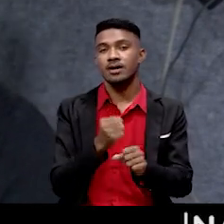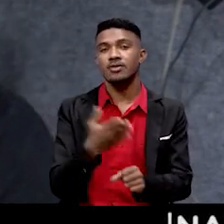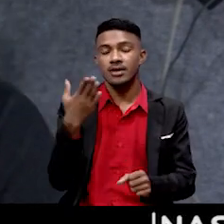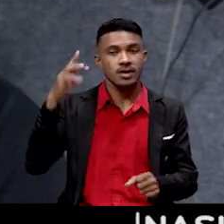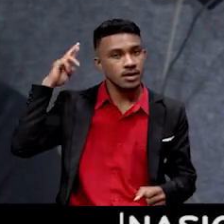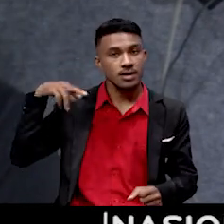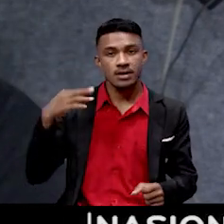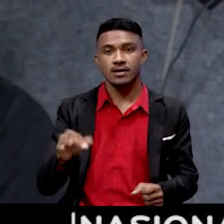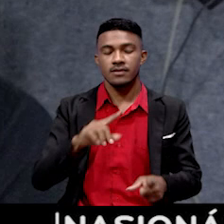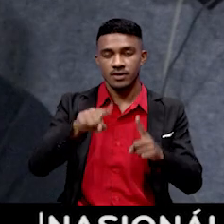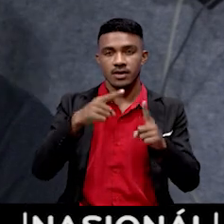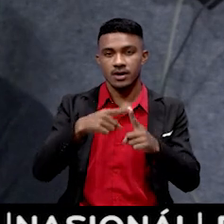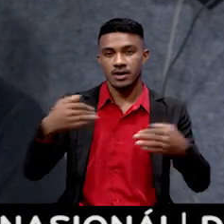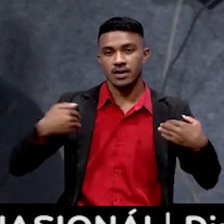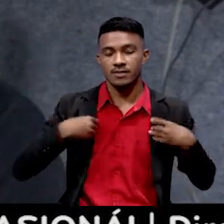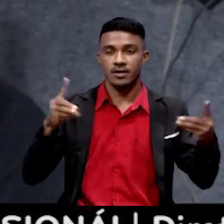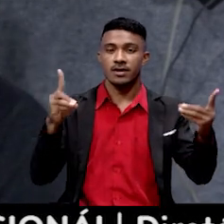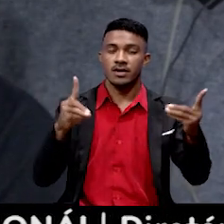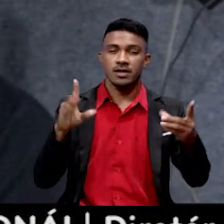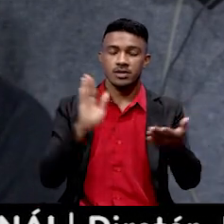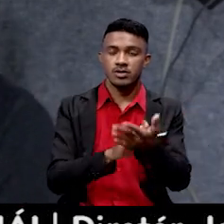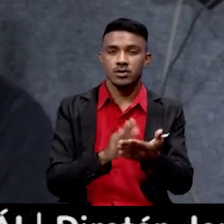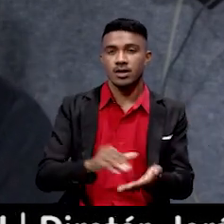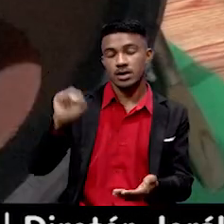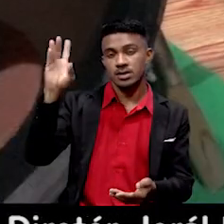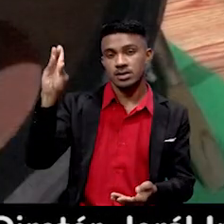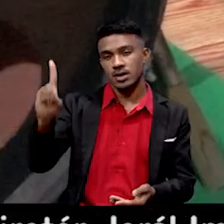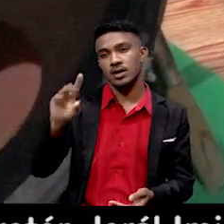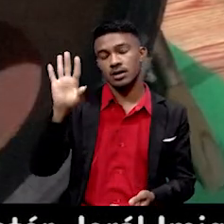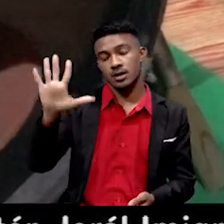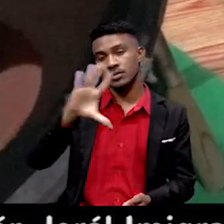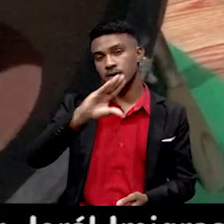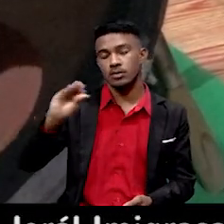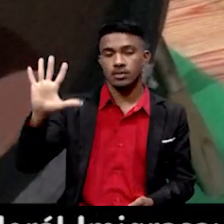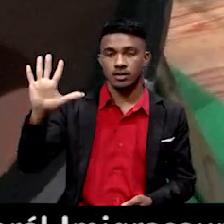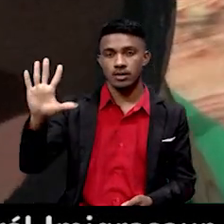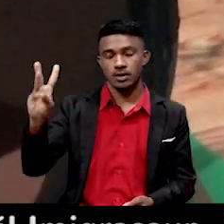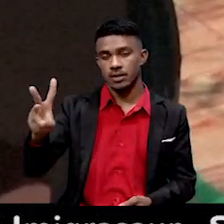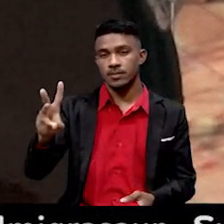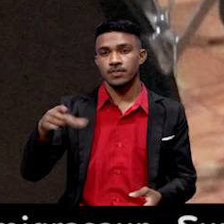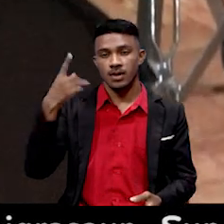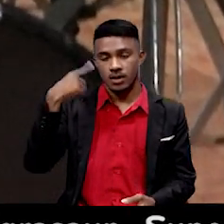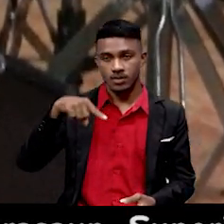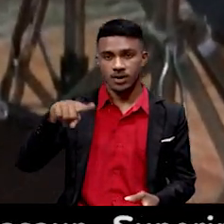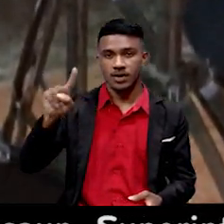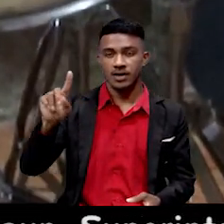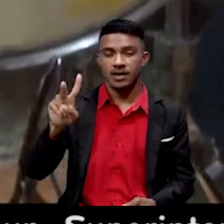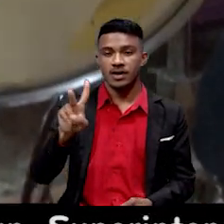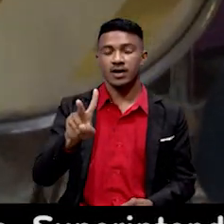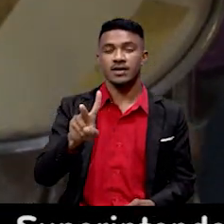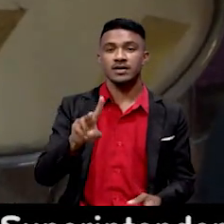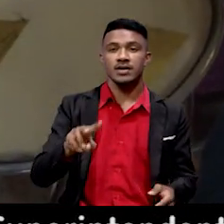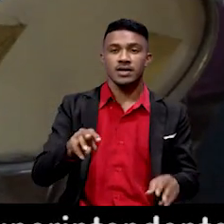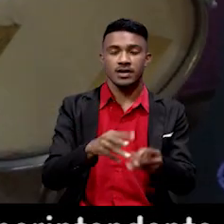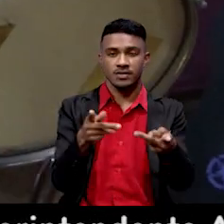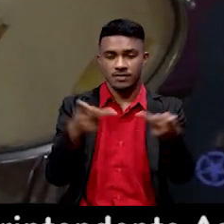ya este klas 5, klas 6, anta usen ba hau ya oportunidade, hau bel tama ya kolegi, sem dari rom venlan. Usen